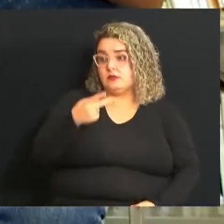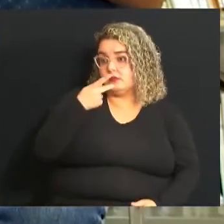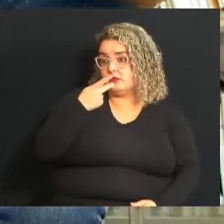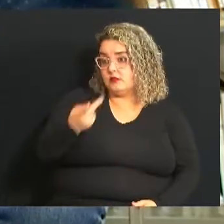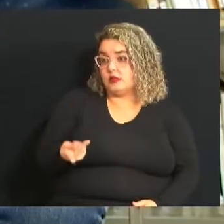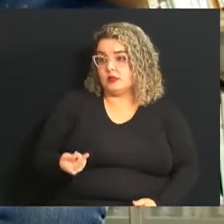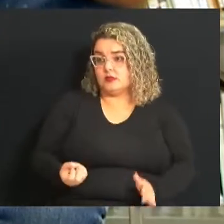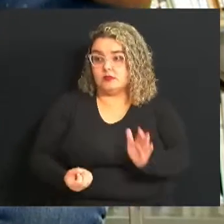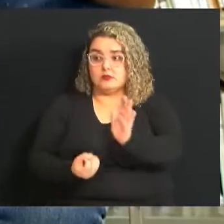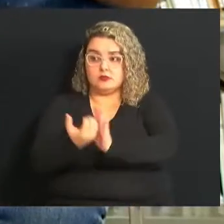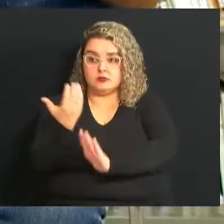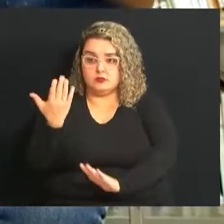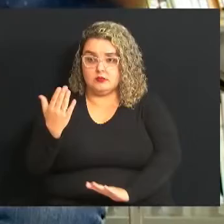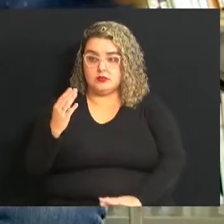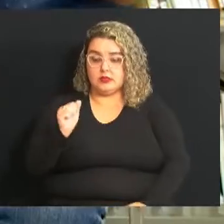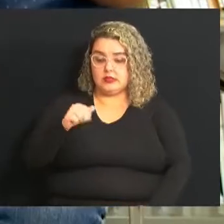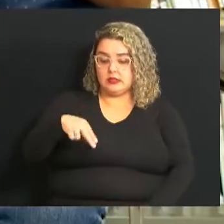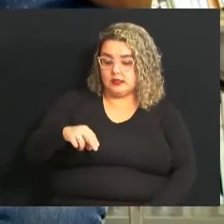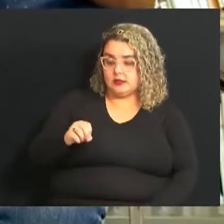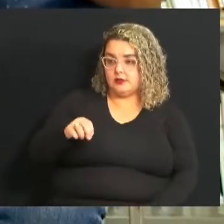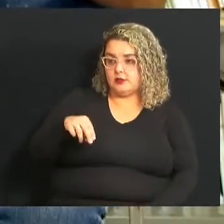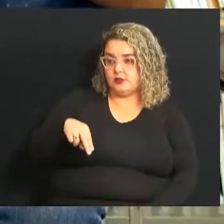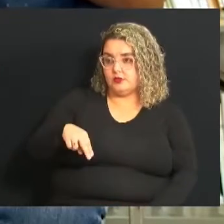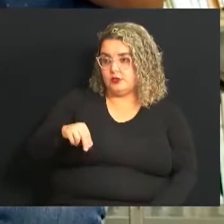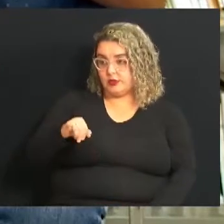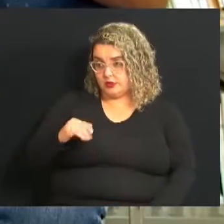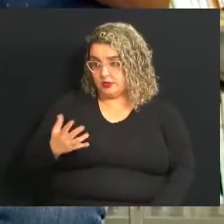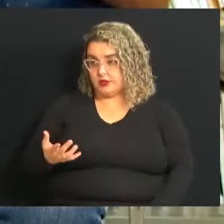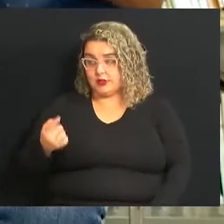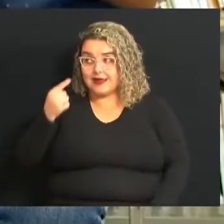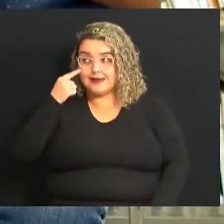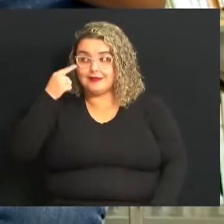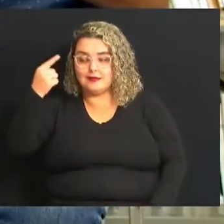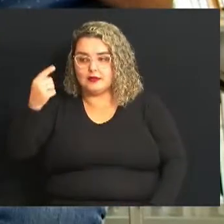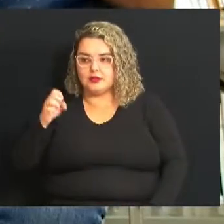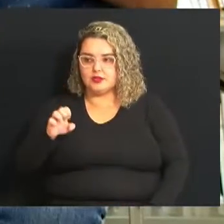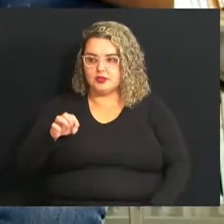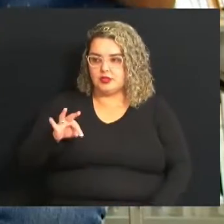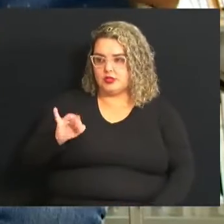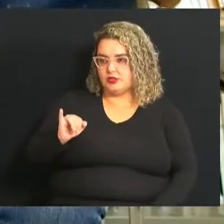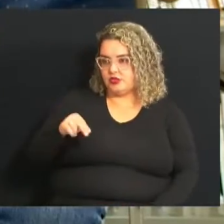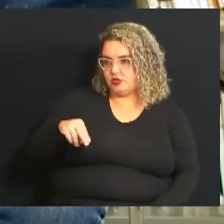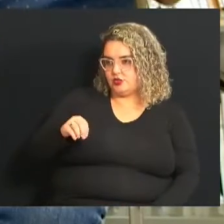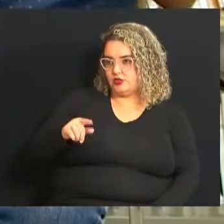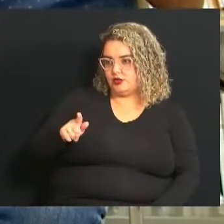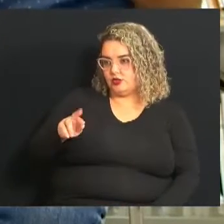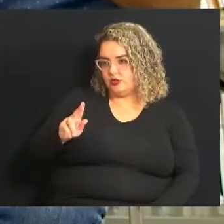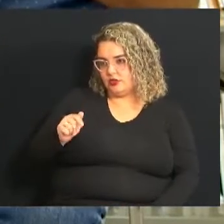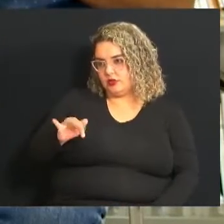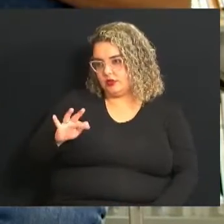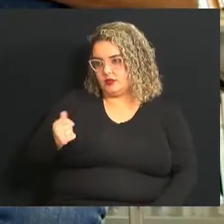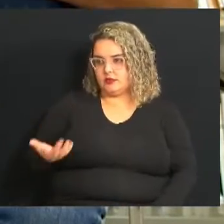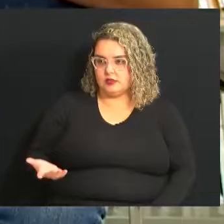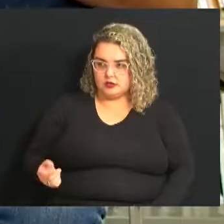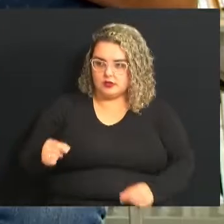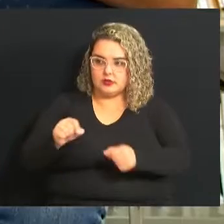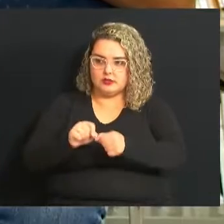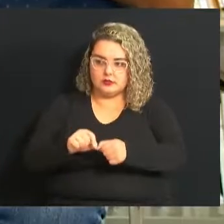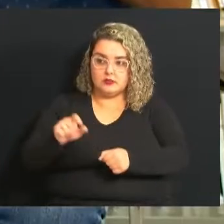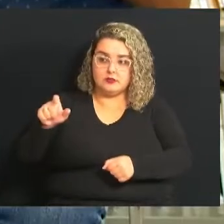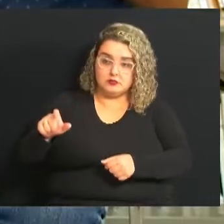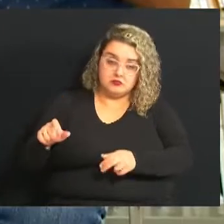constituído como cânone, né, da ideia de etnografia. Quem fez isso é um grande nome que estabeleceu